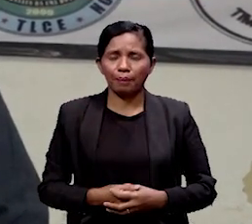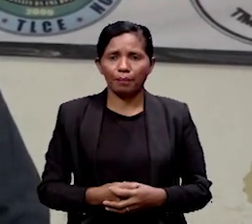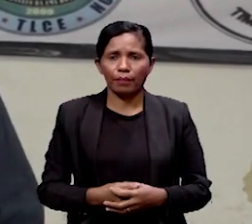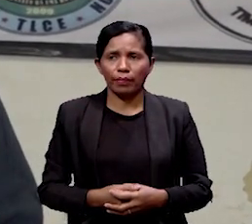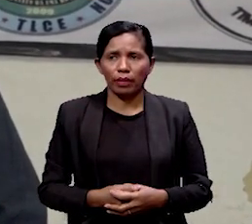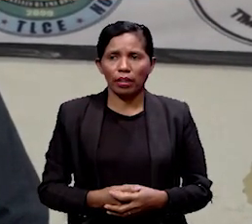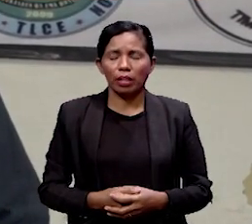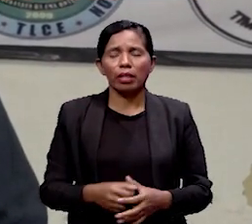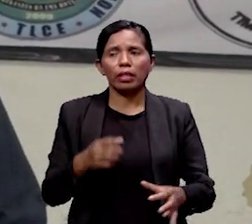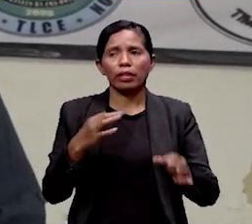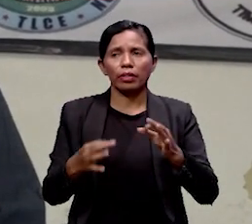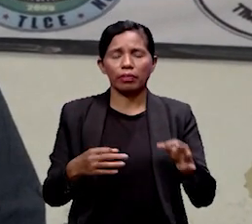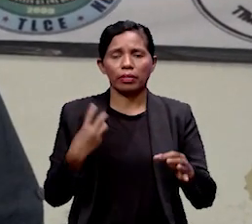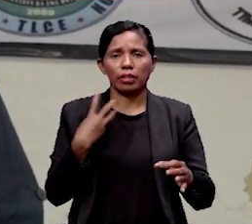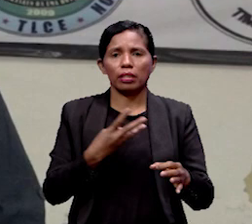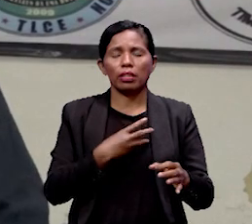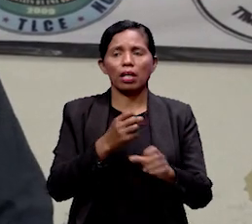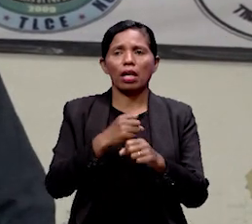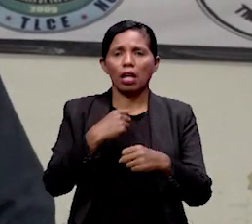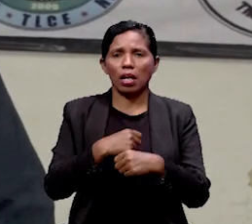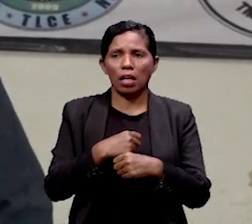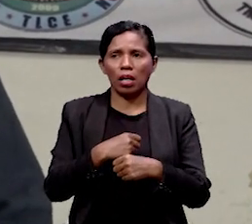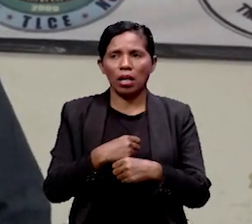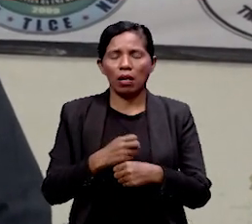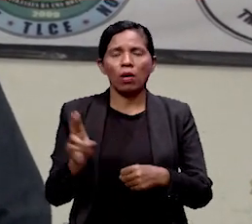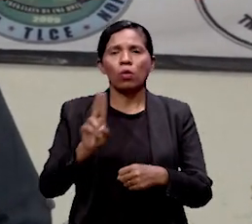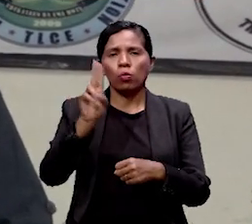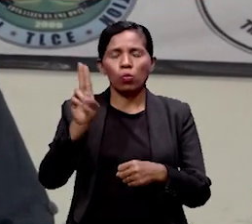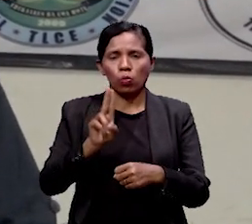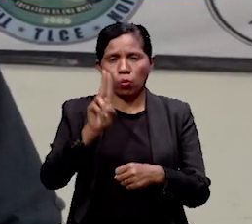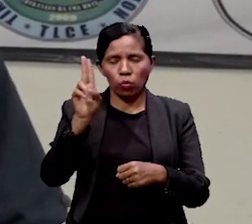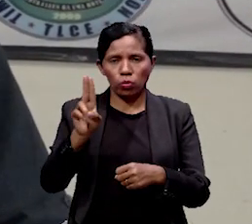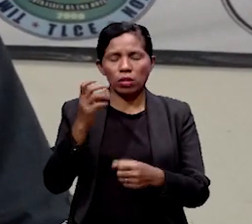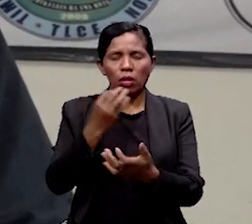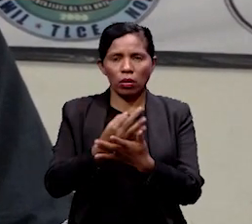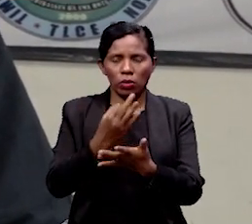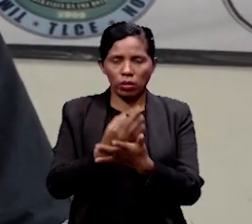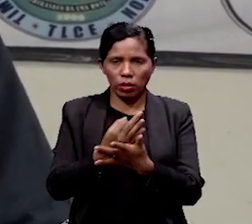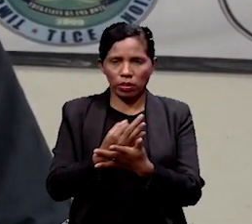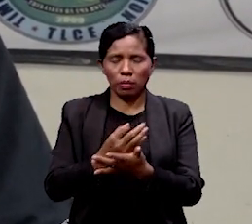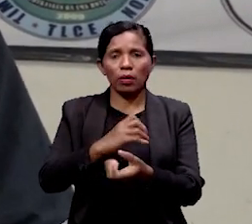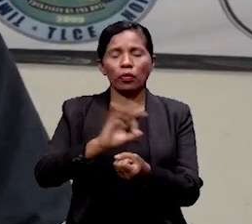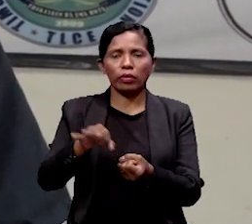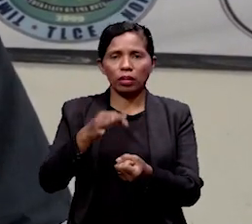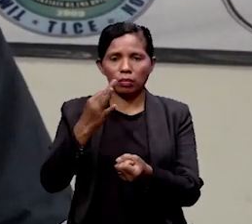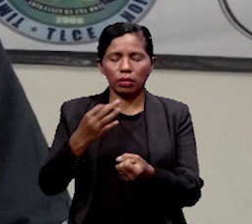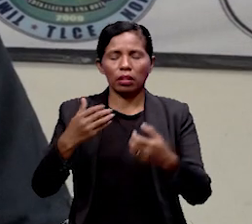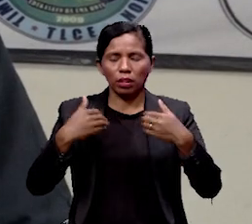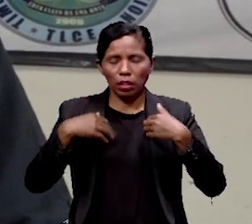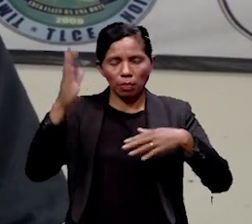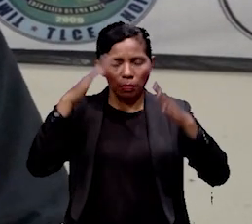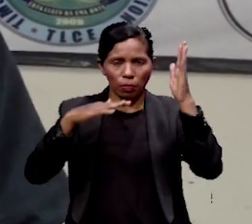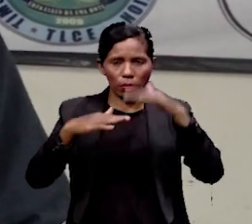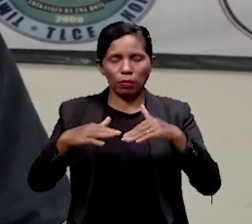A gestão, o mecanismo, a execução, o orçamento do Fundo do Covid-19 parece que um problema atual.